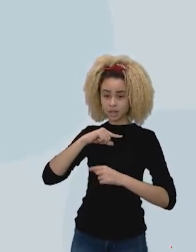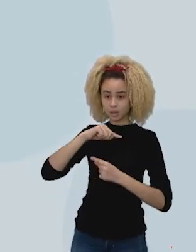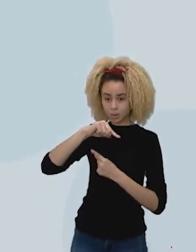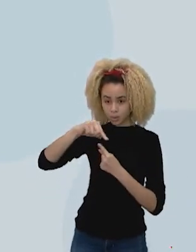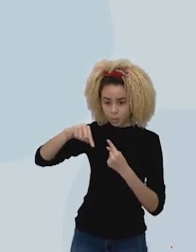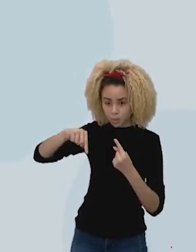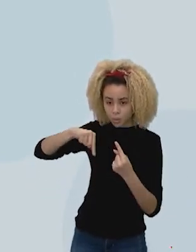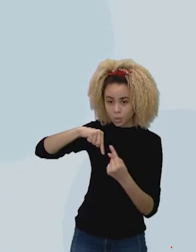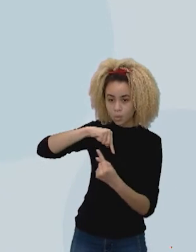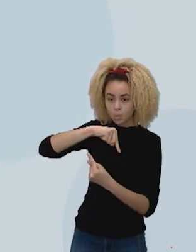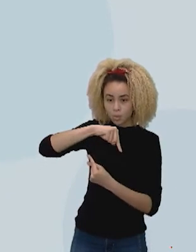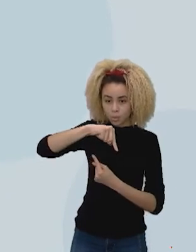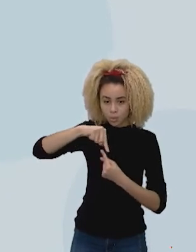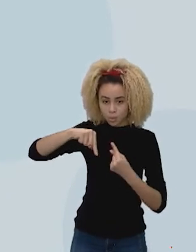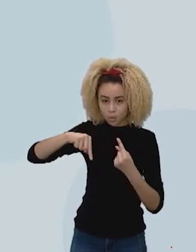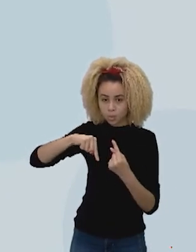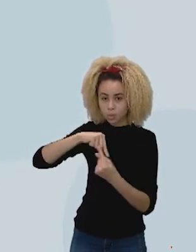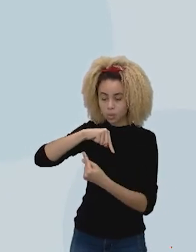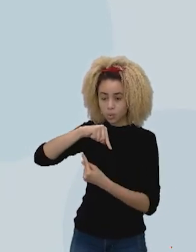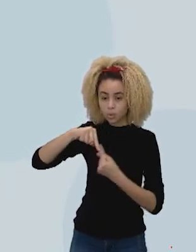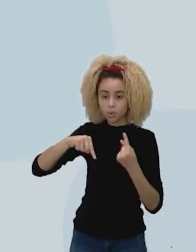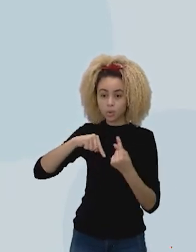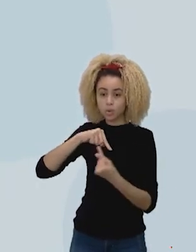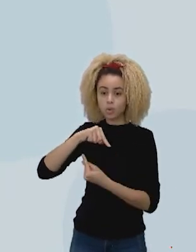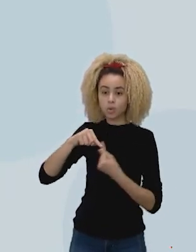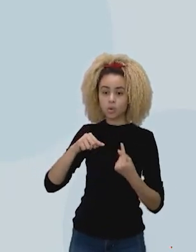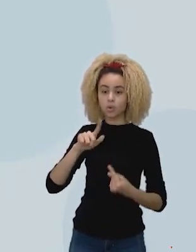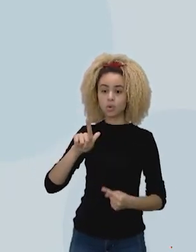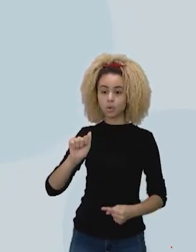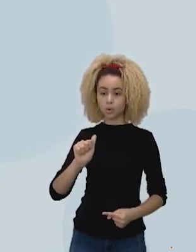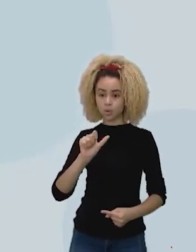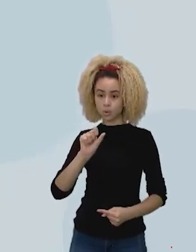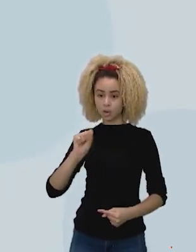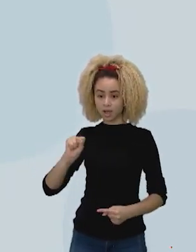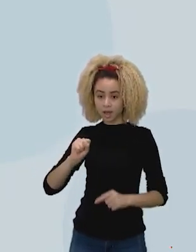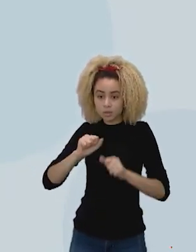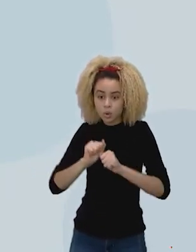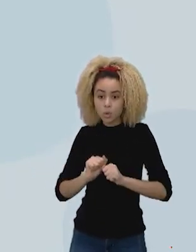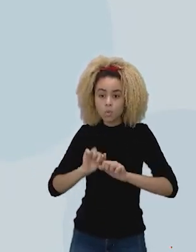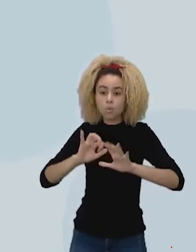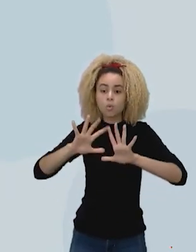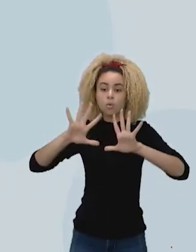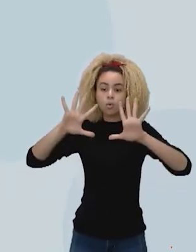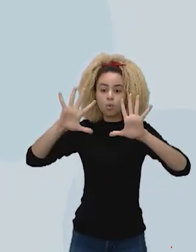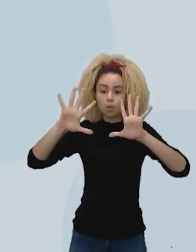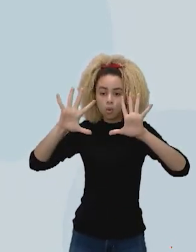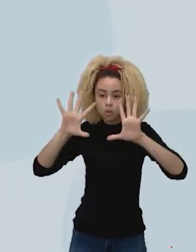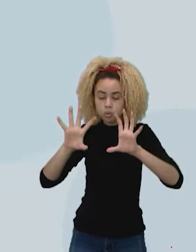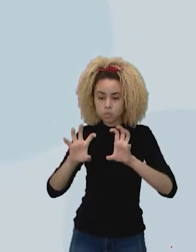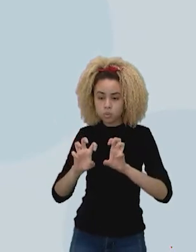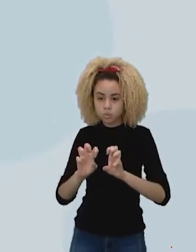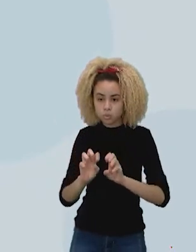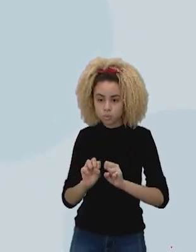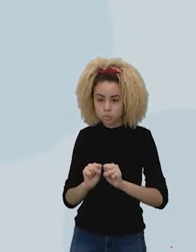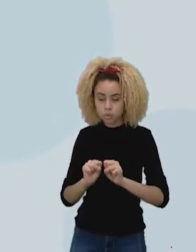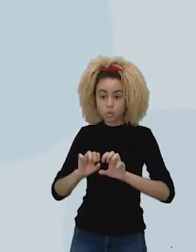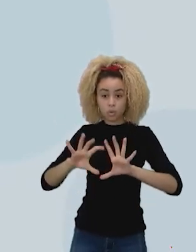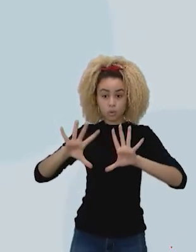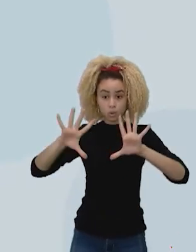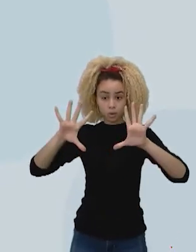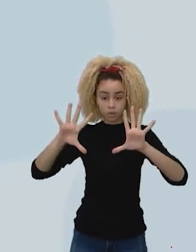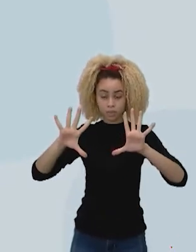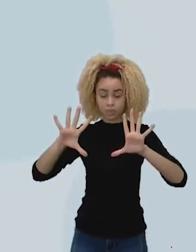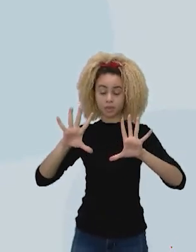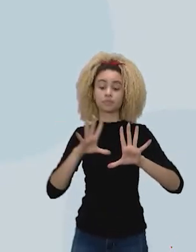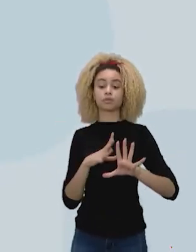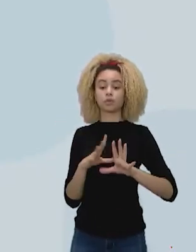do gás e uma fase que há uma compressão do gás, retirando o calor de dentro de um sistema,